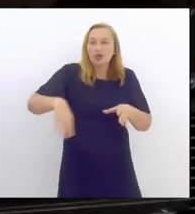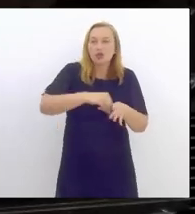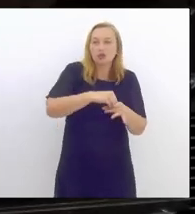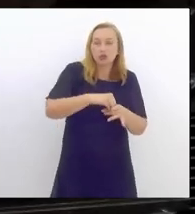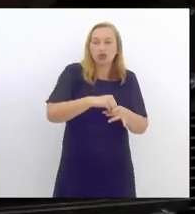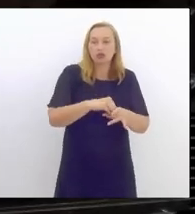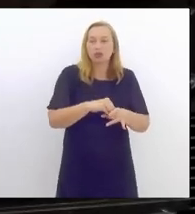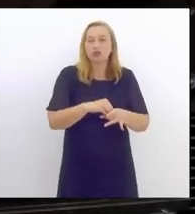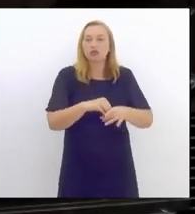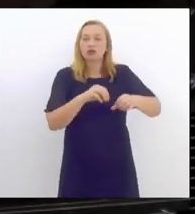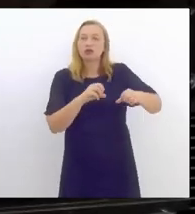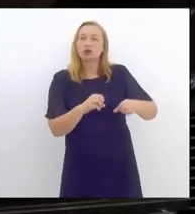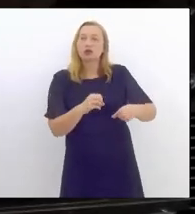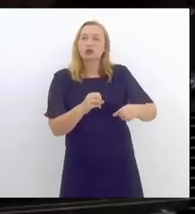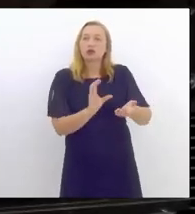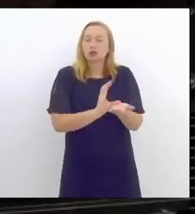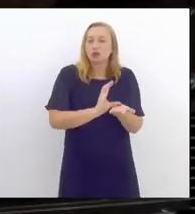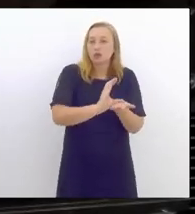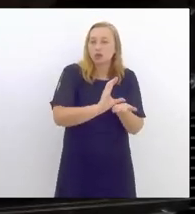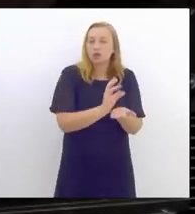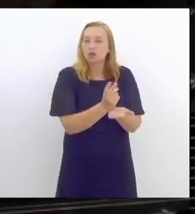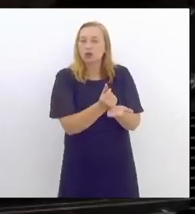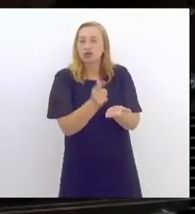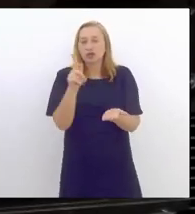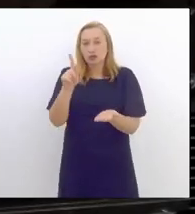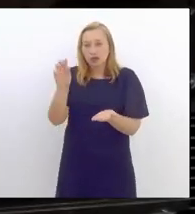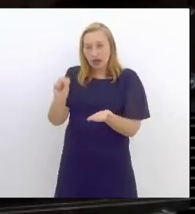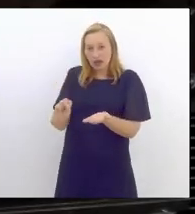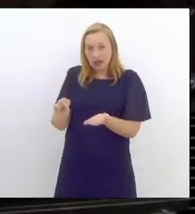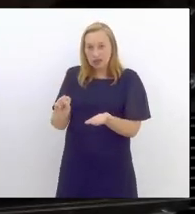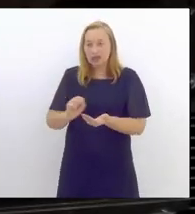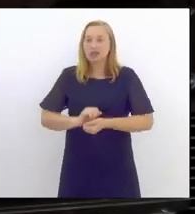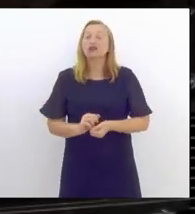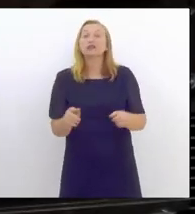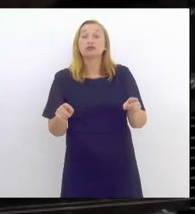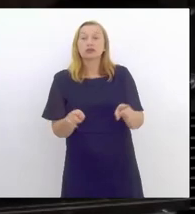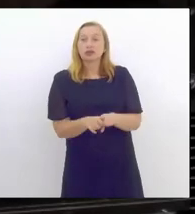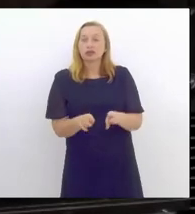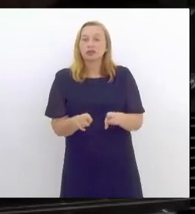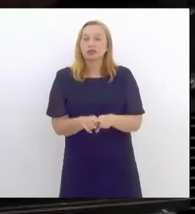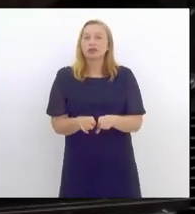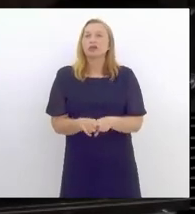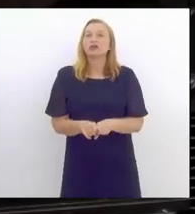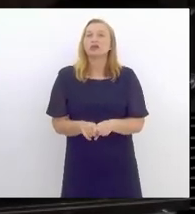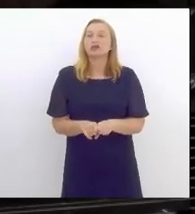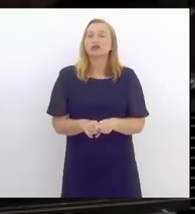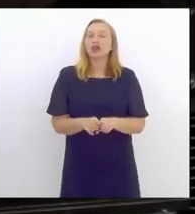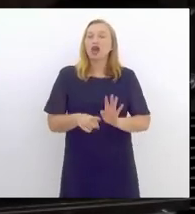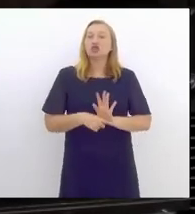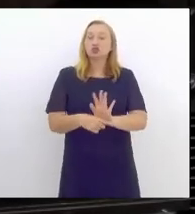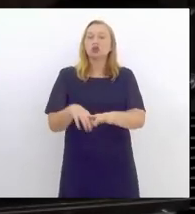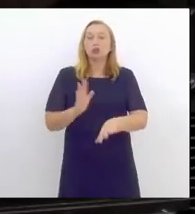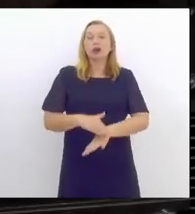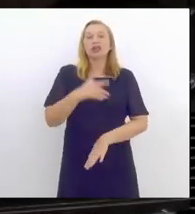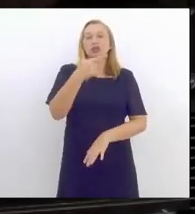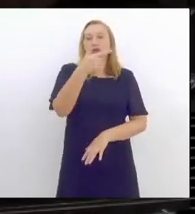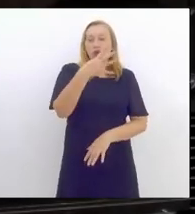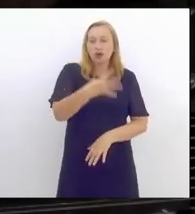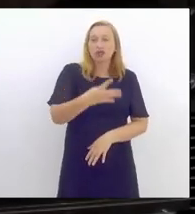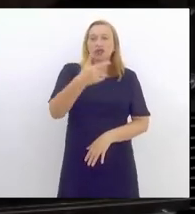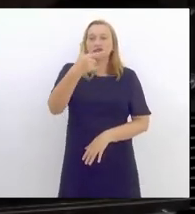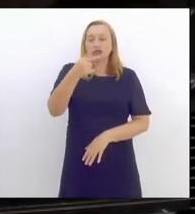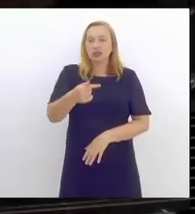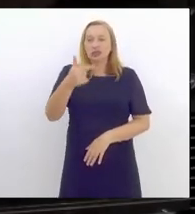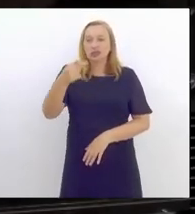gás no valor de R$ 80 desse benefício. O programa já atendeu mais de 477 mil